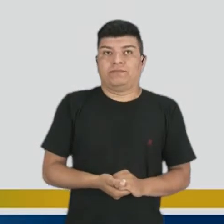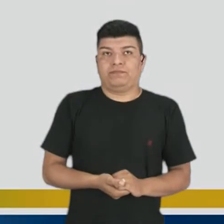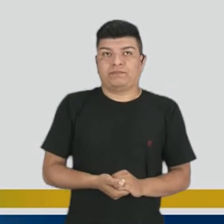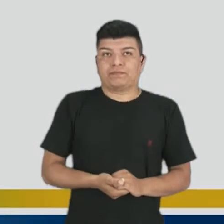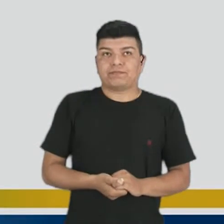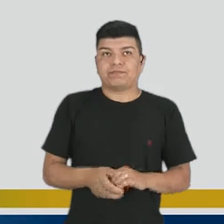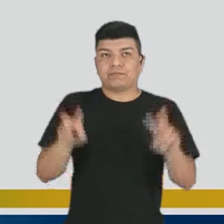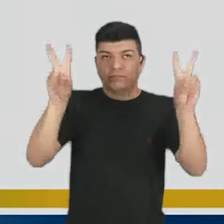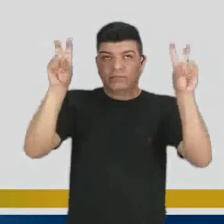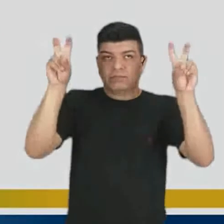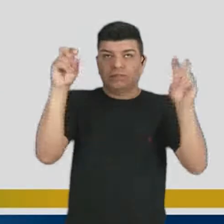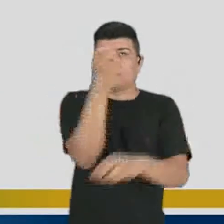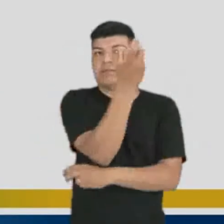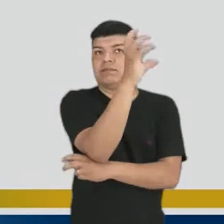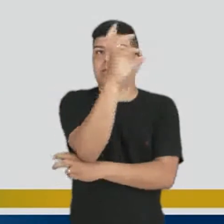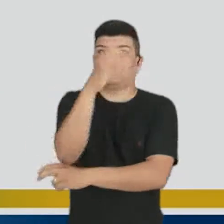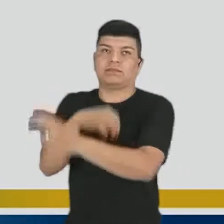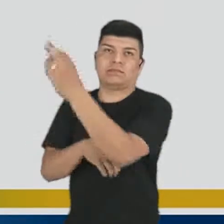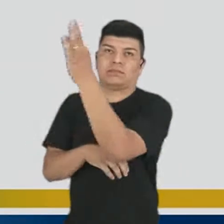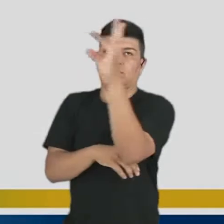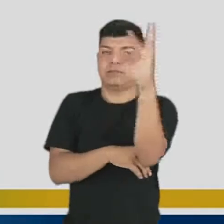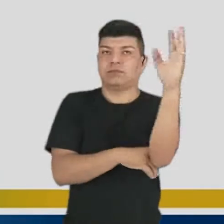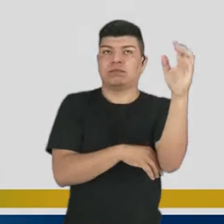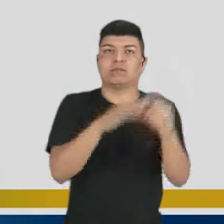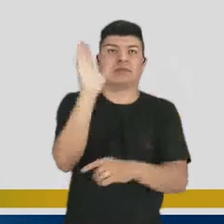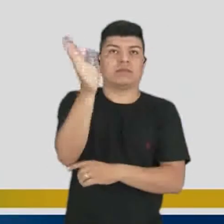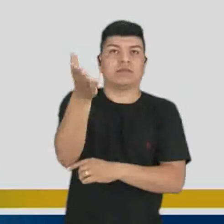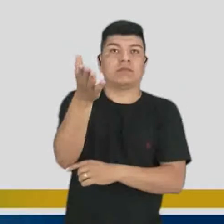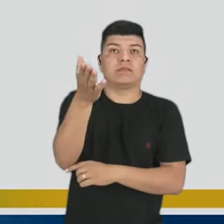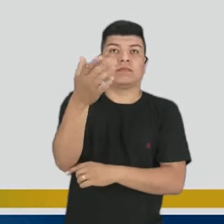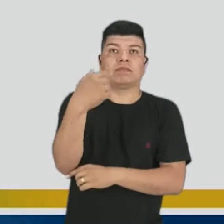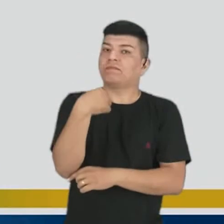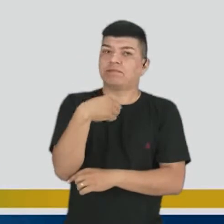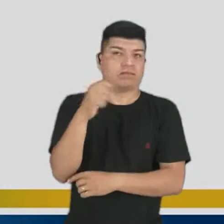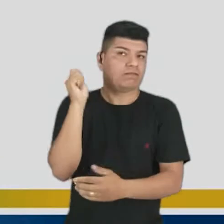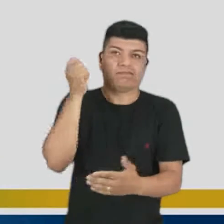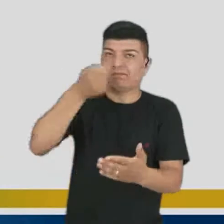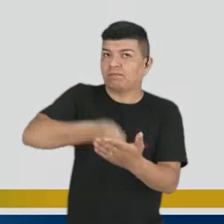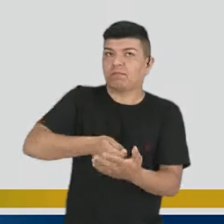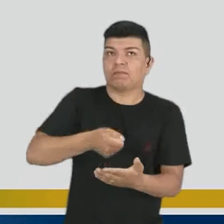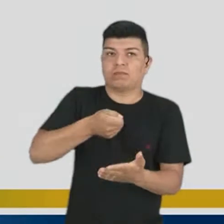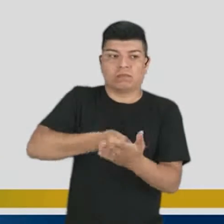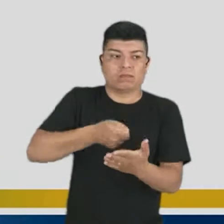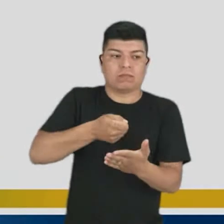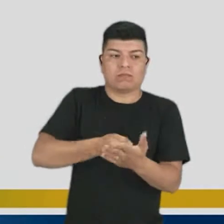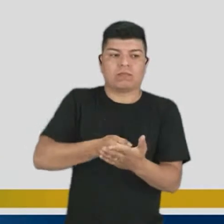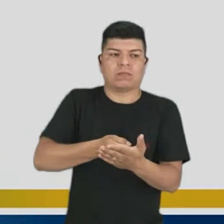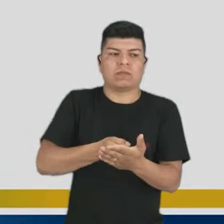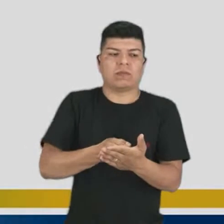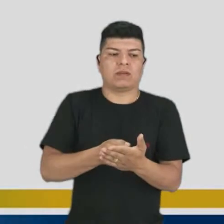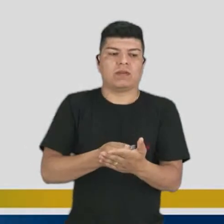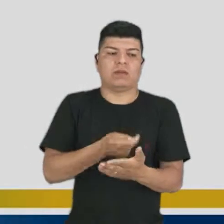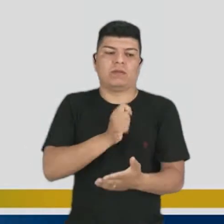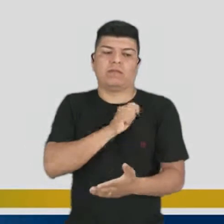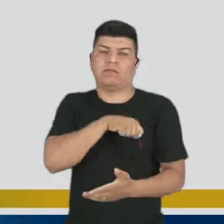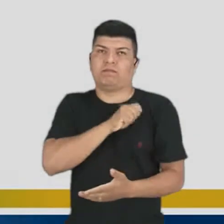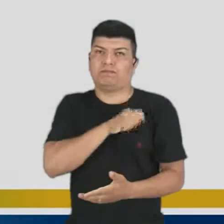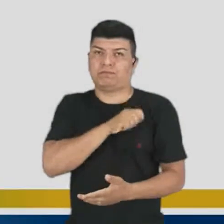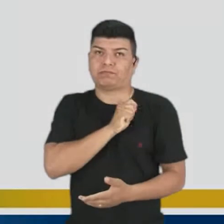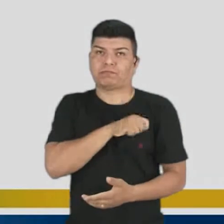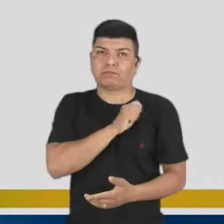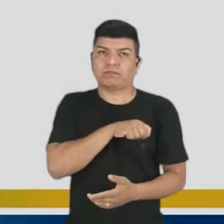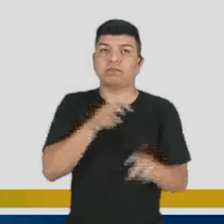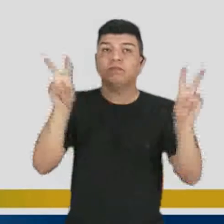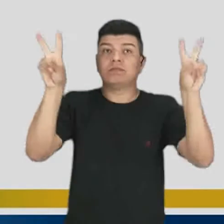O título do texto é A natureza já não se defende, vinga-se. Então, o título